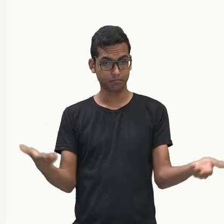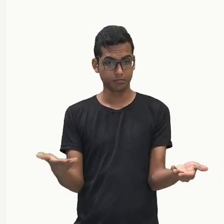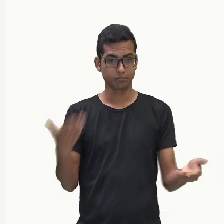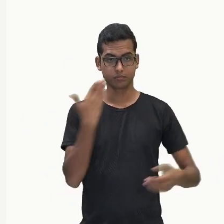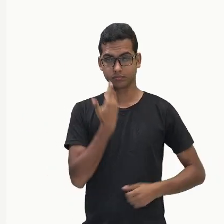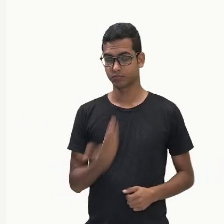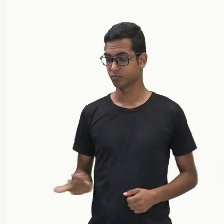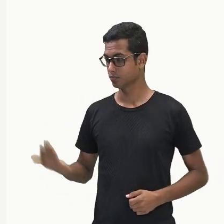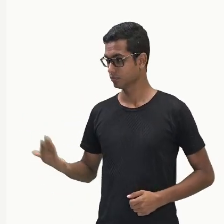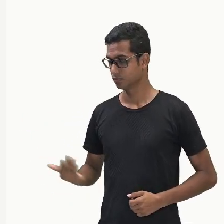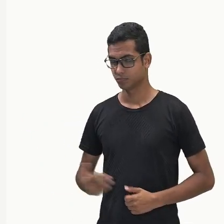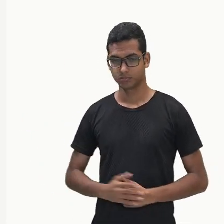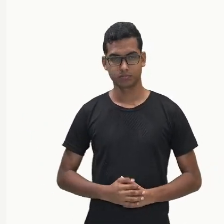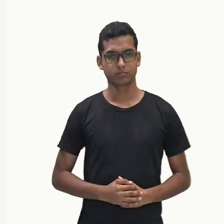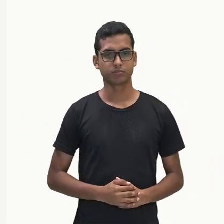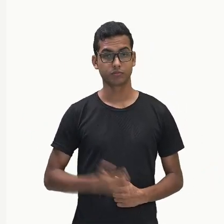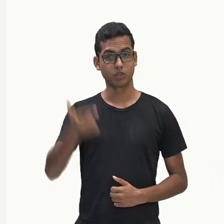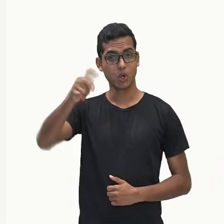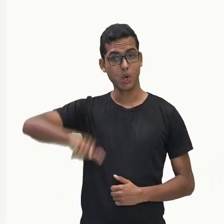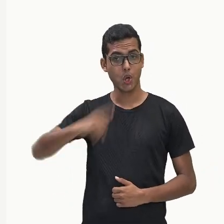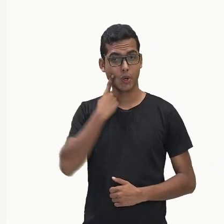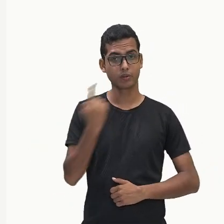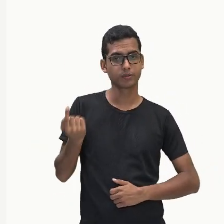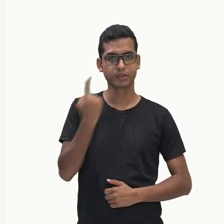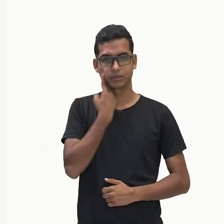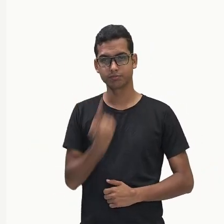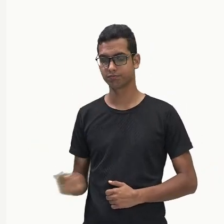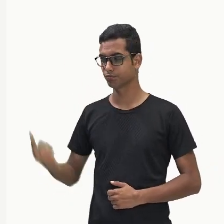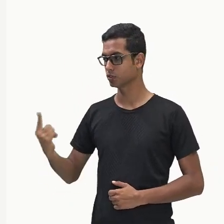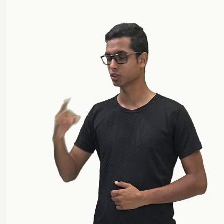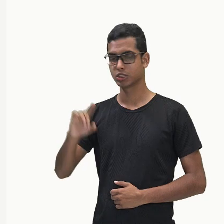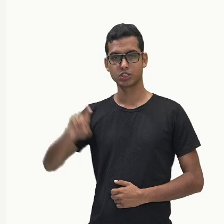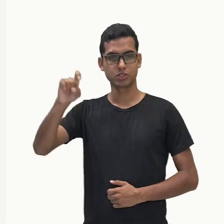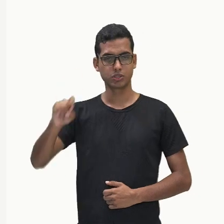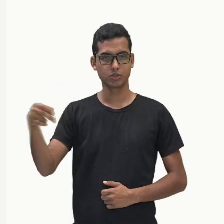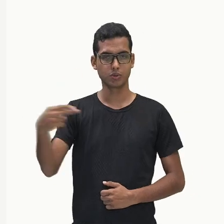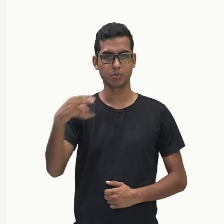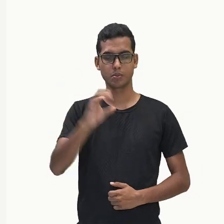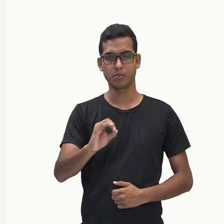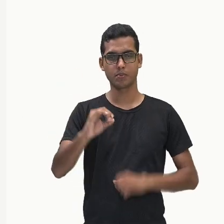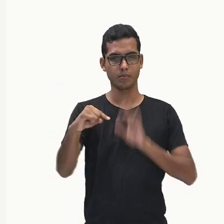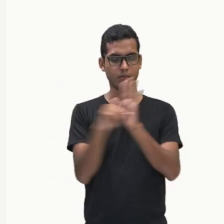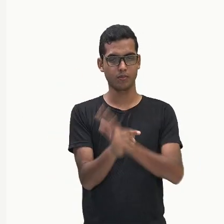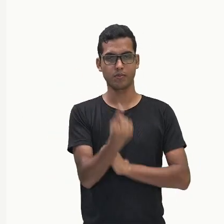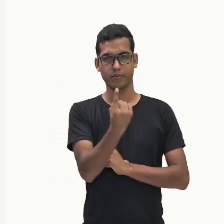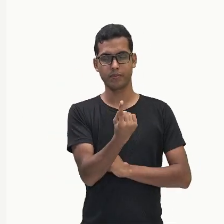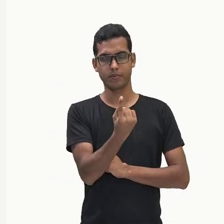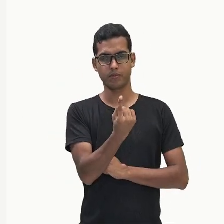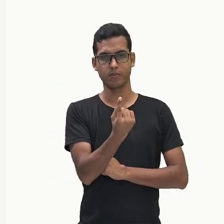igual a 0, mais uma vez, né, 0 menos 1, levando o 1 positivo para o segundo